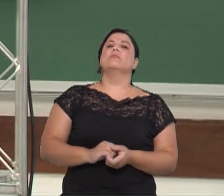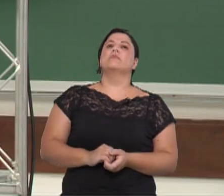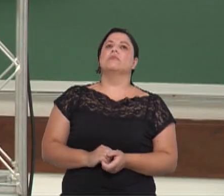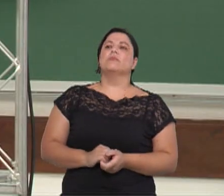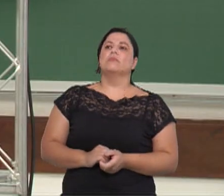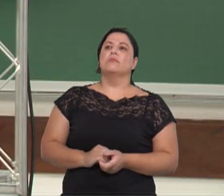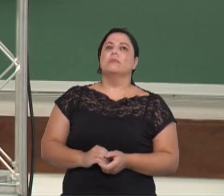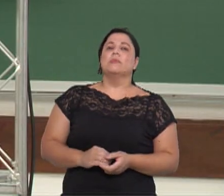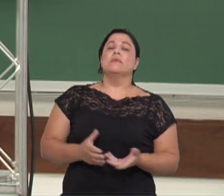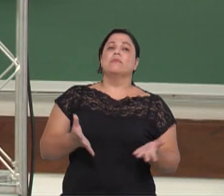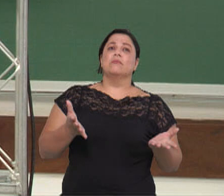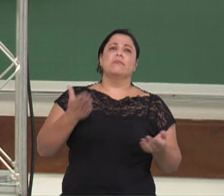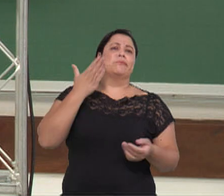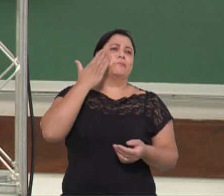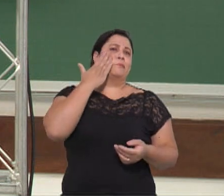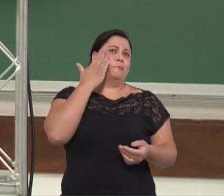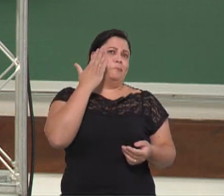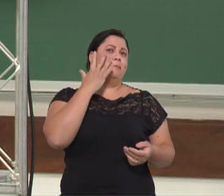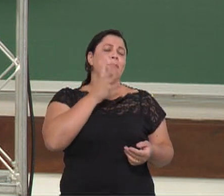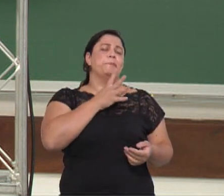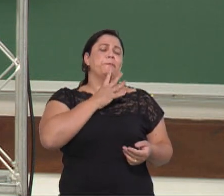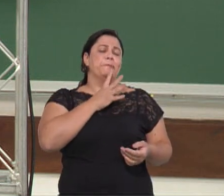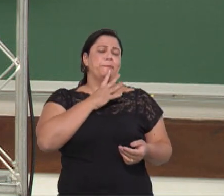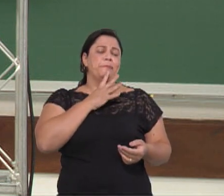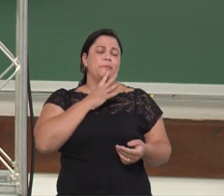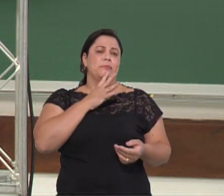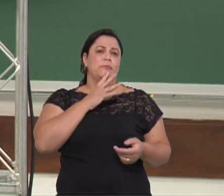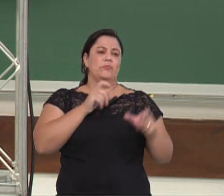os integrantes que haviam invadido